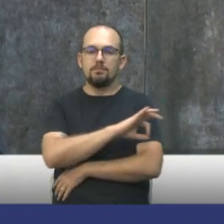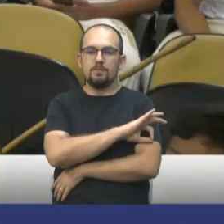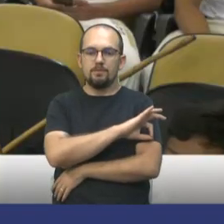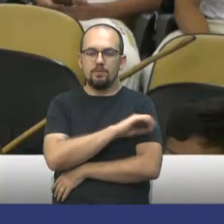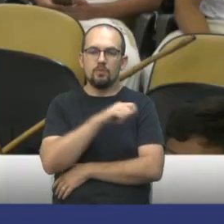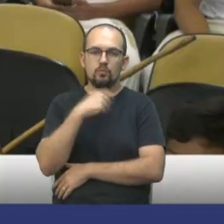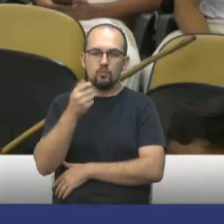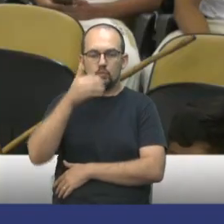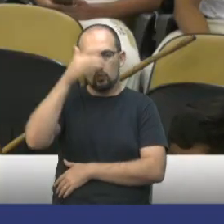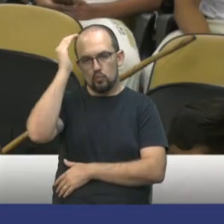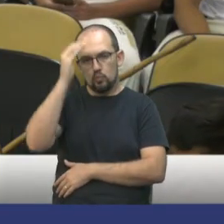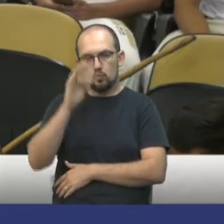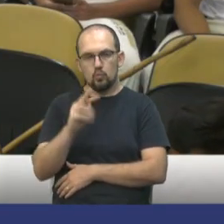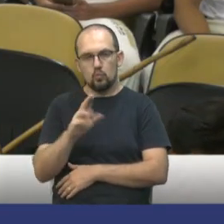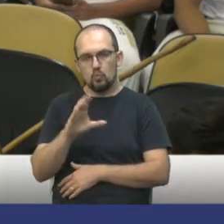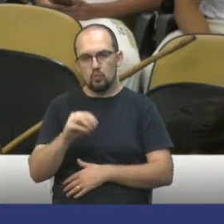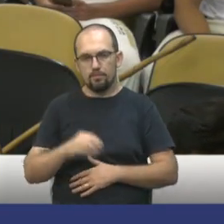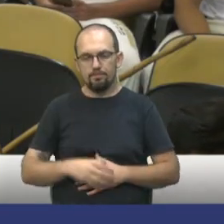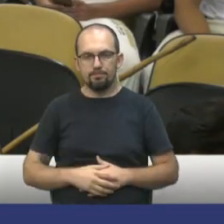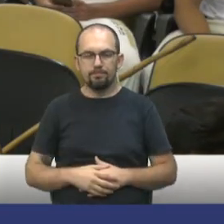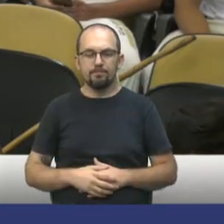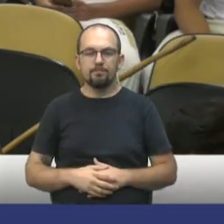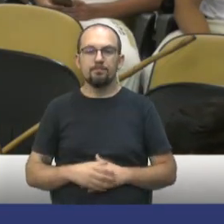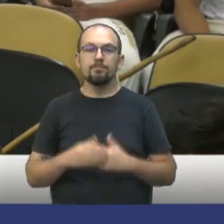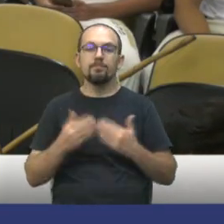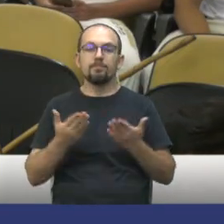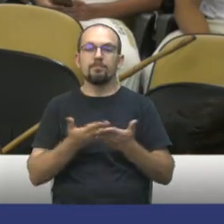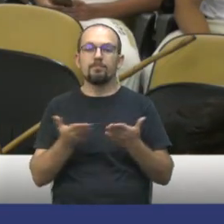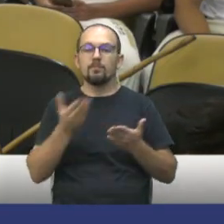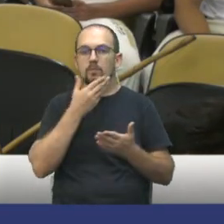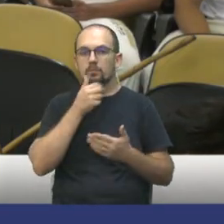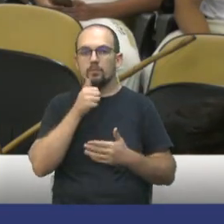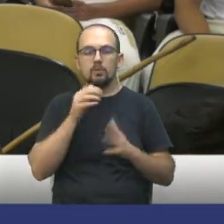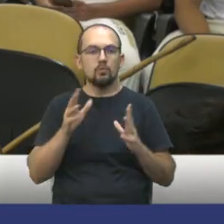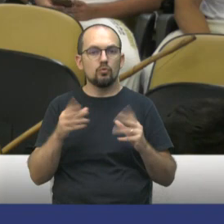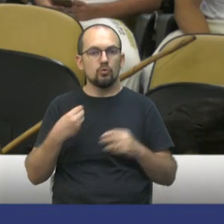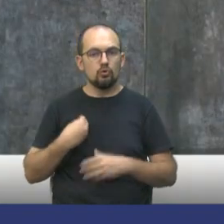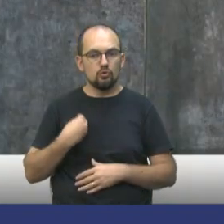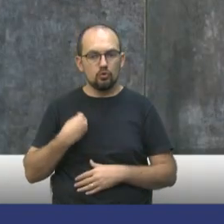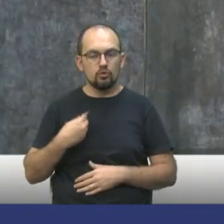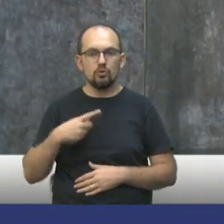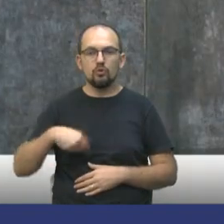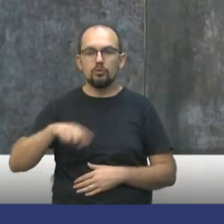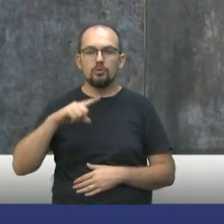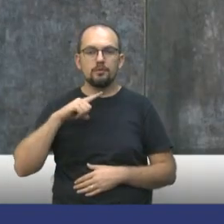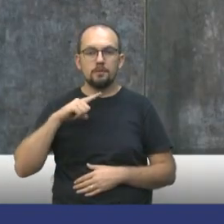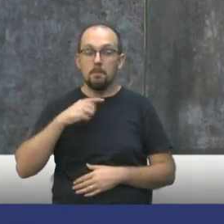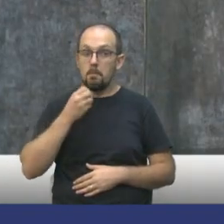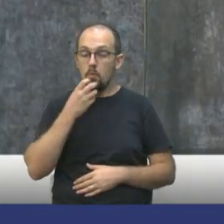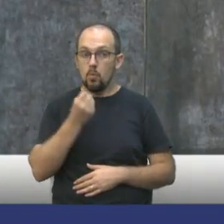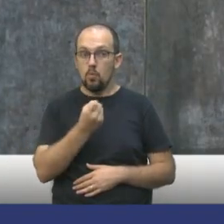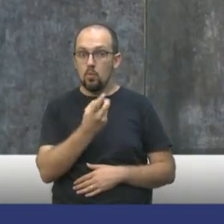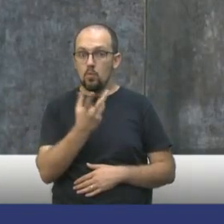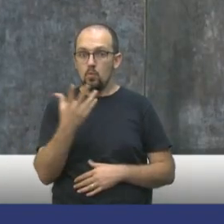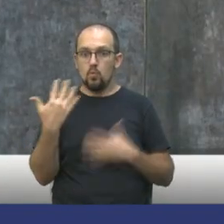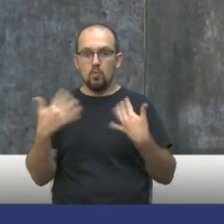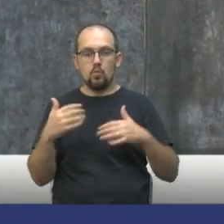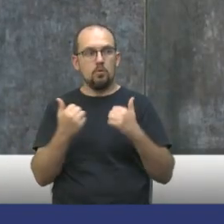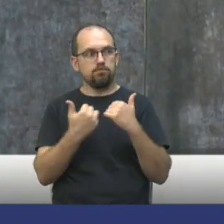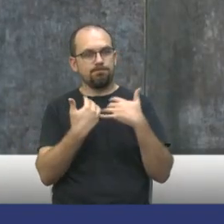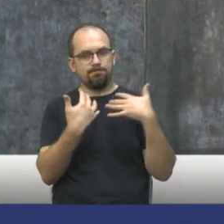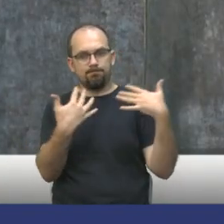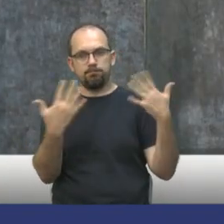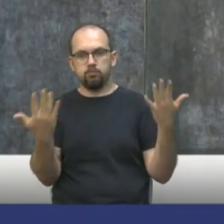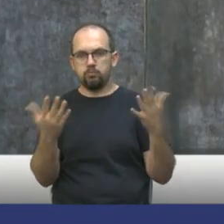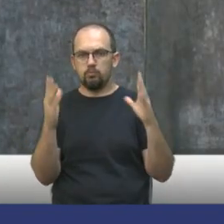Tucubauap. Bom, senhoras e senhores, público presente, né, nós temos aí um bom número de pessoas na plateia nesta